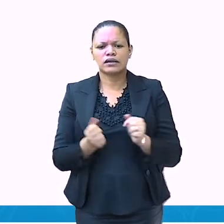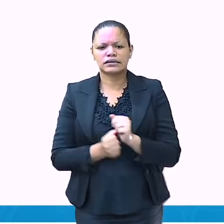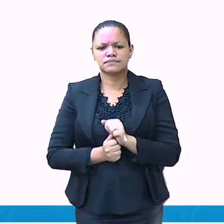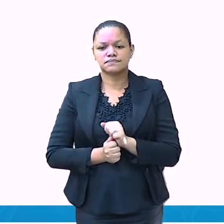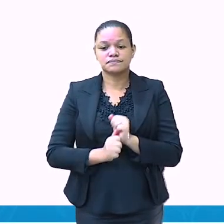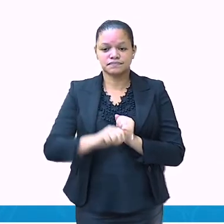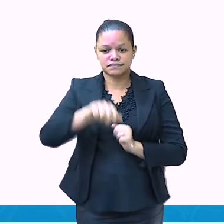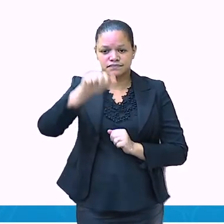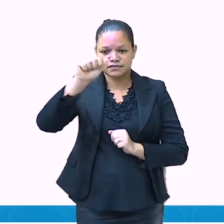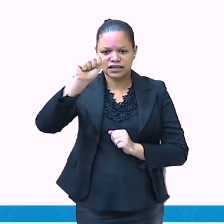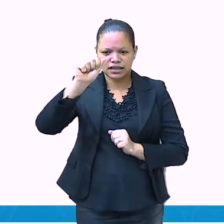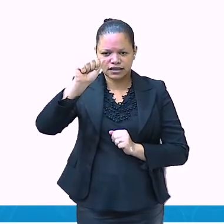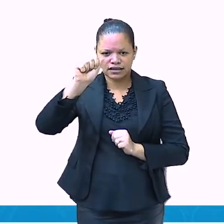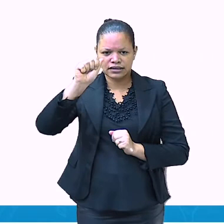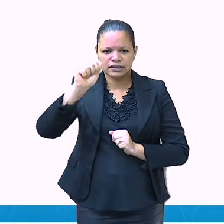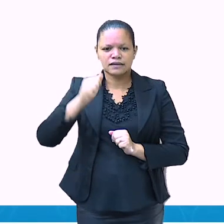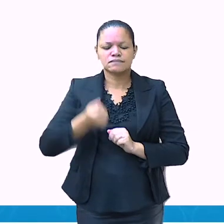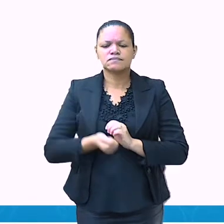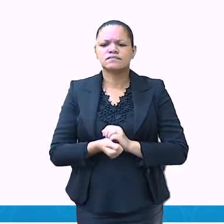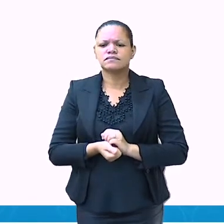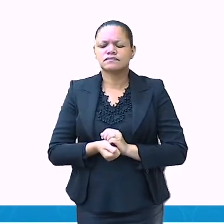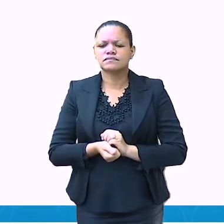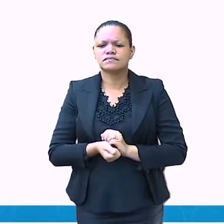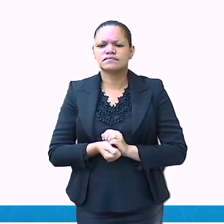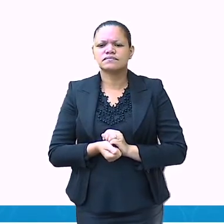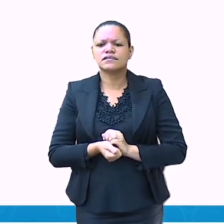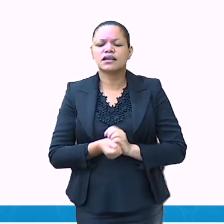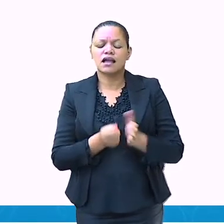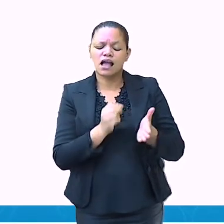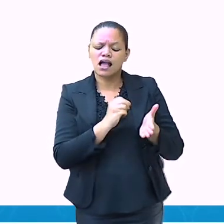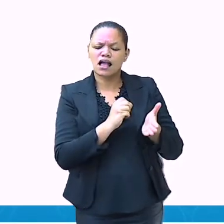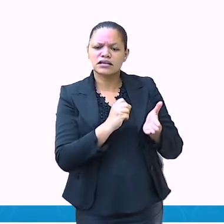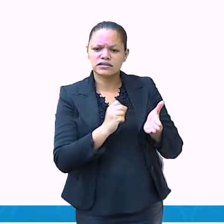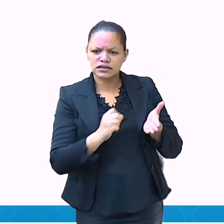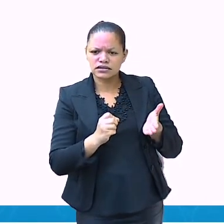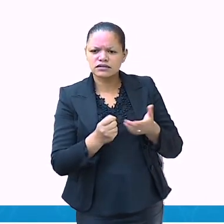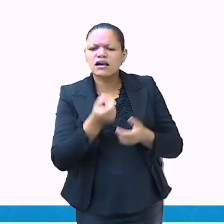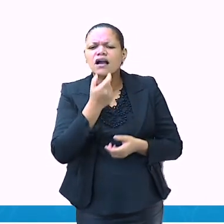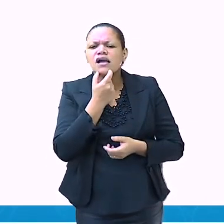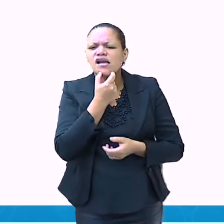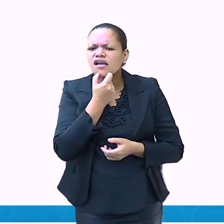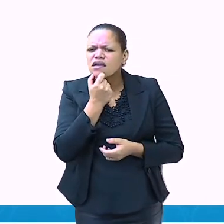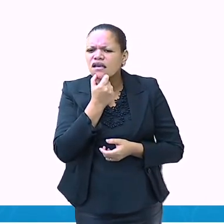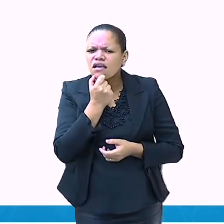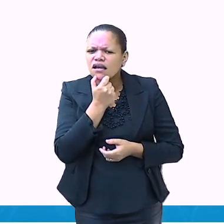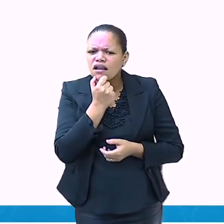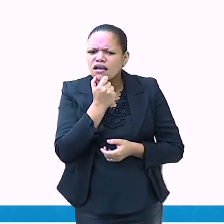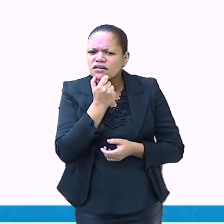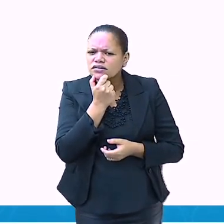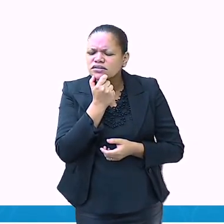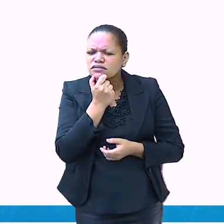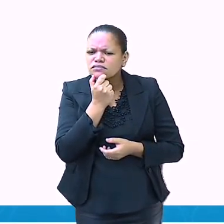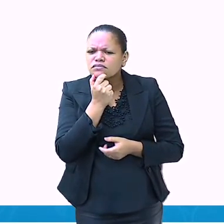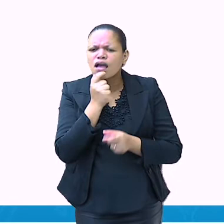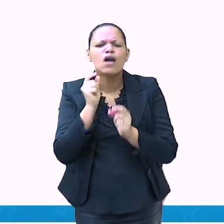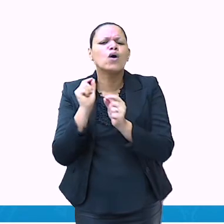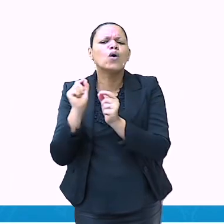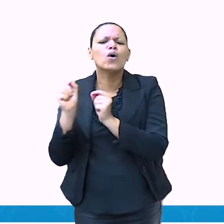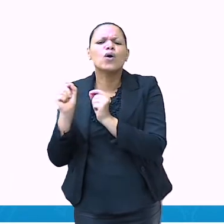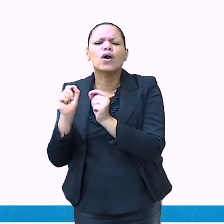aqui tá assim, ó. When, smiley face. Martin Luther King Jr.